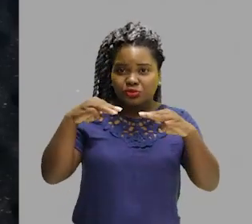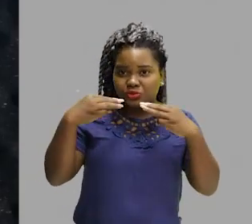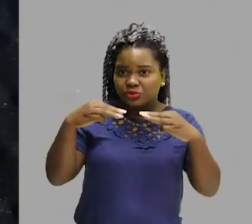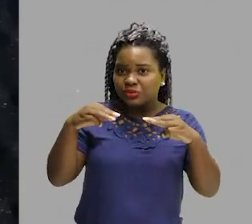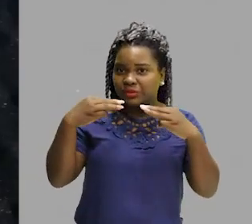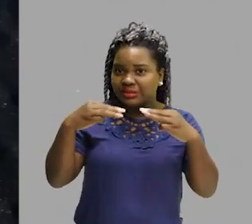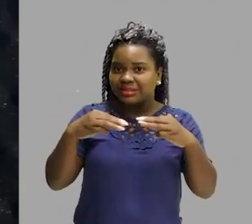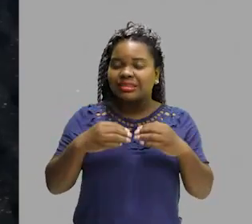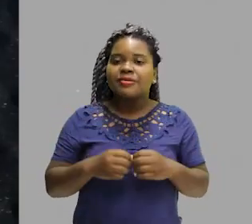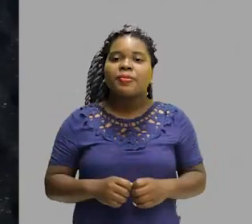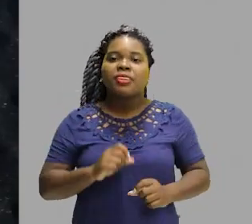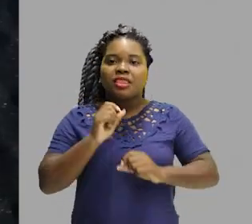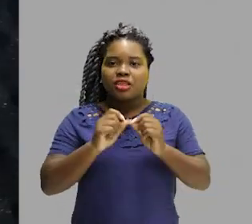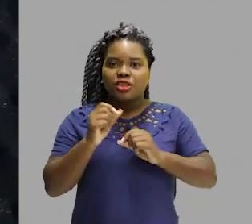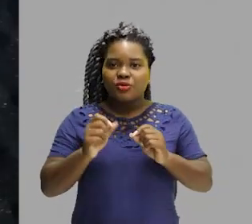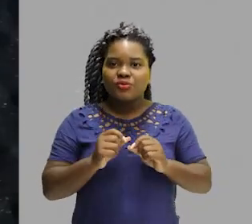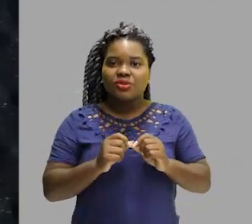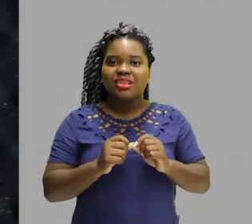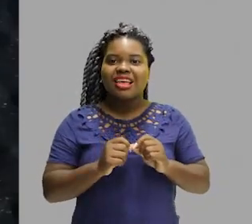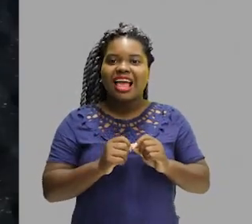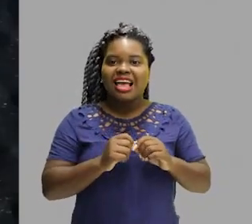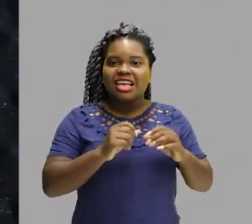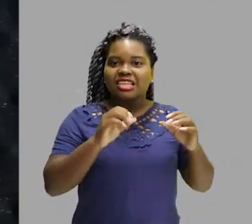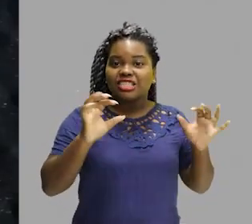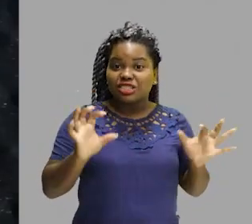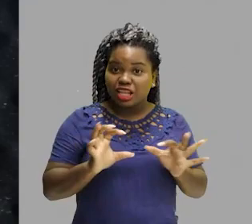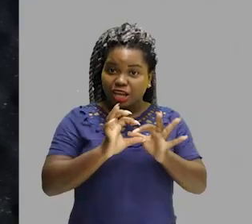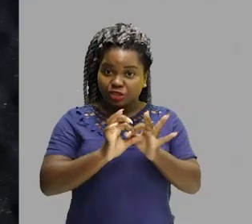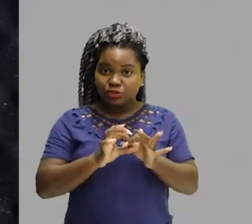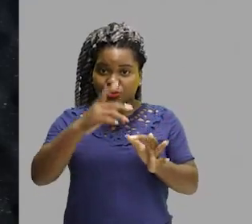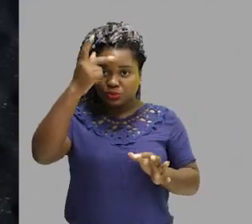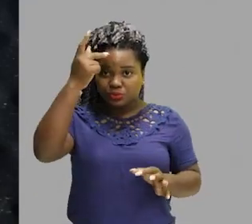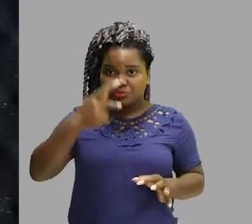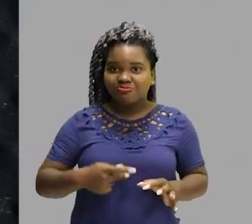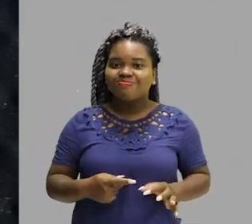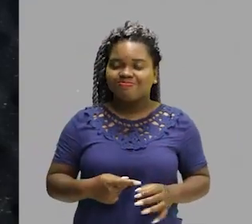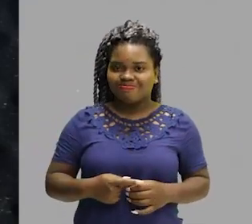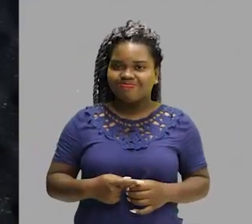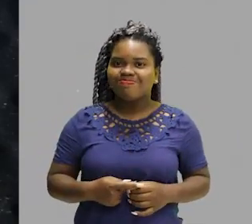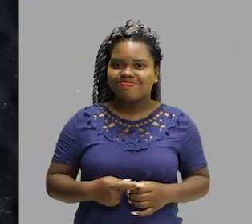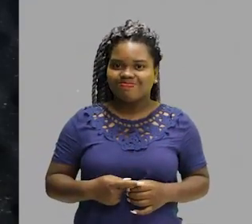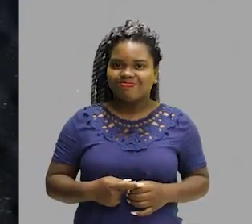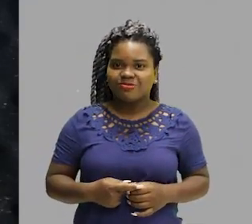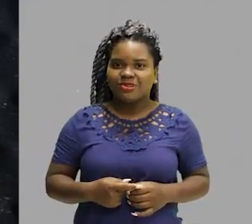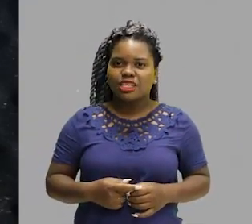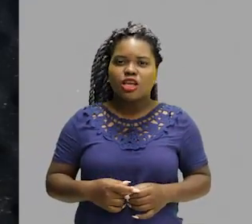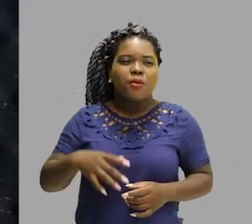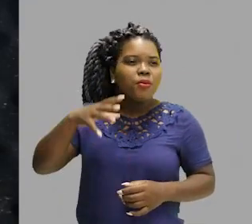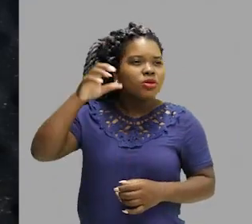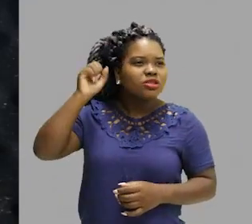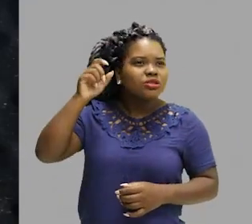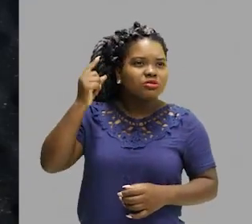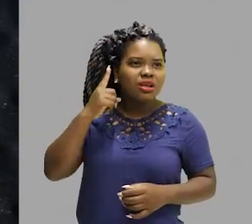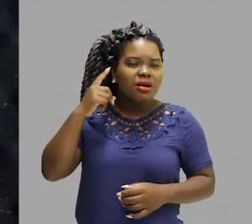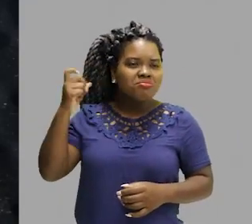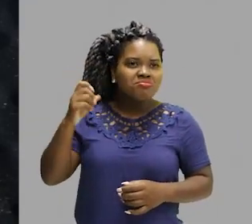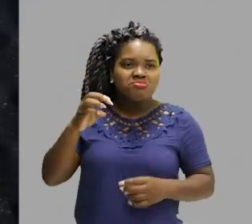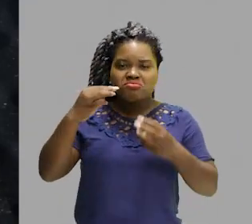de 1920, 1940, se ela está no YouTube, então ela é